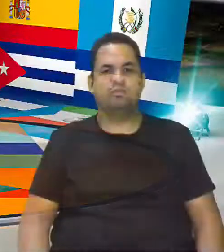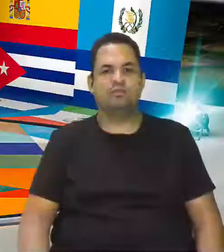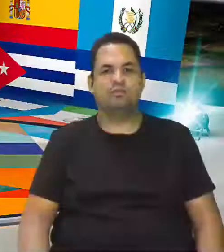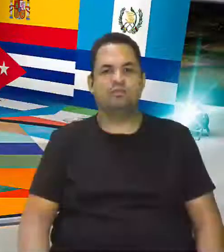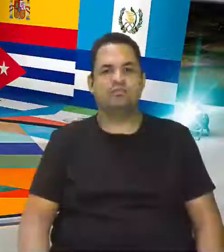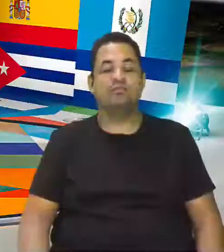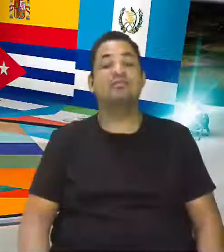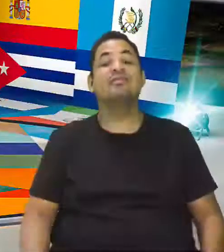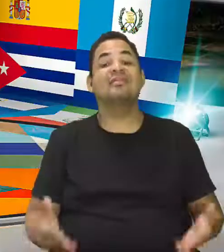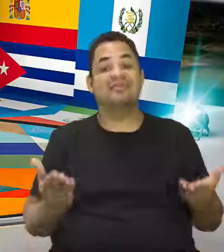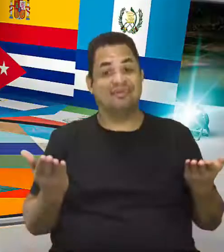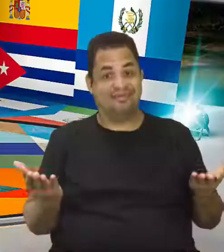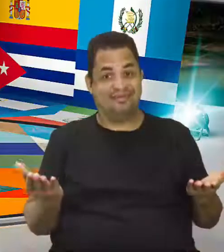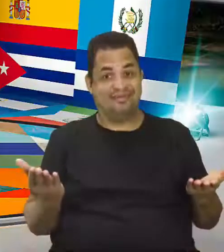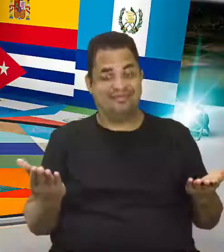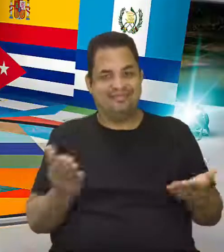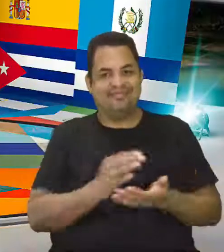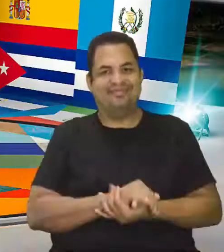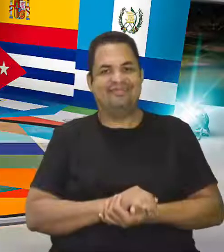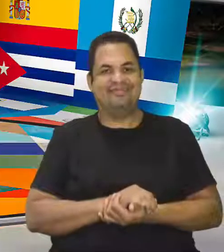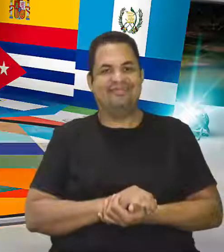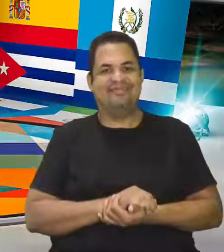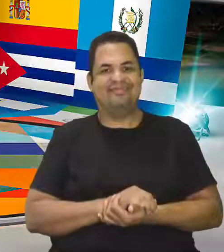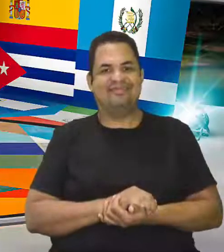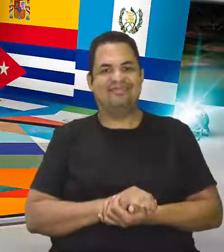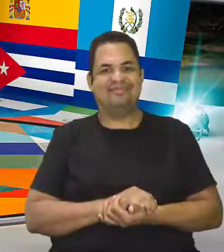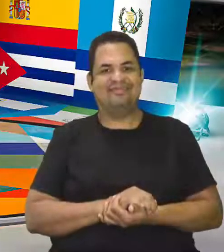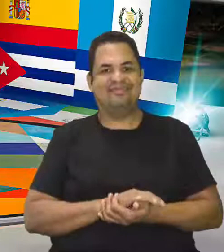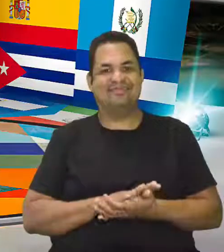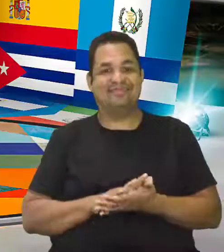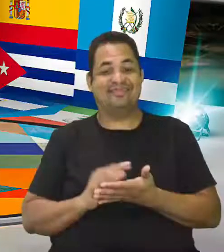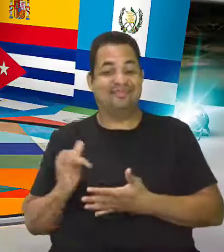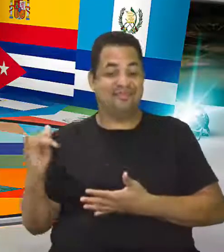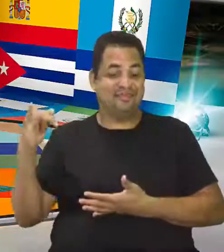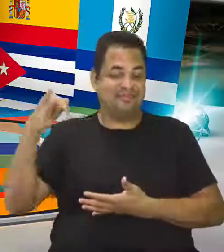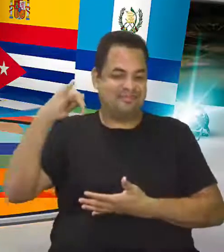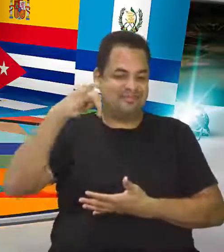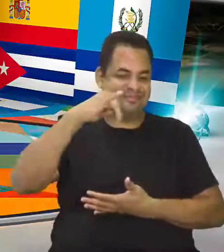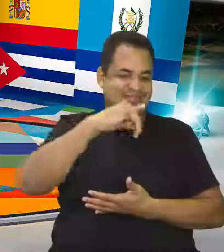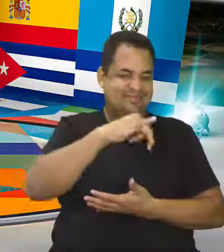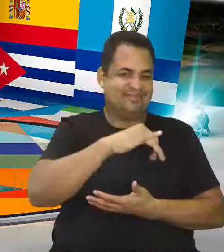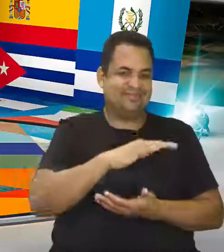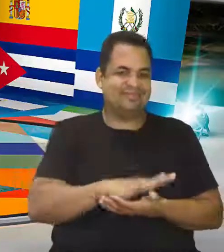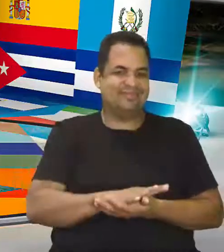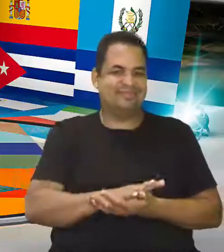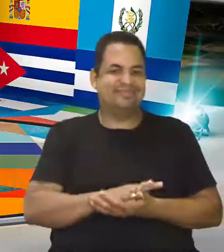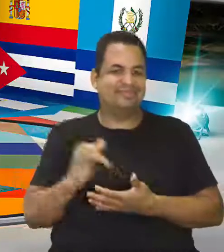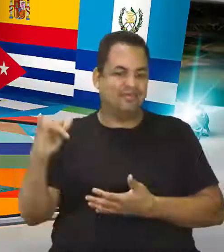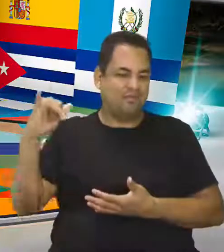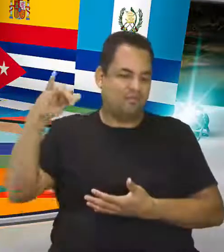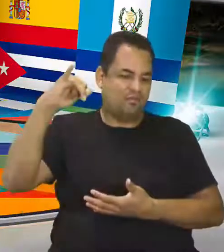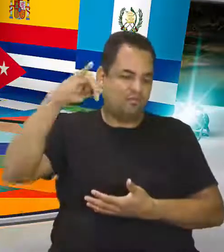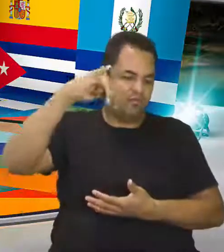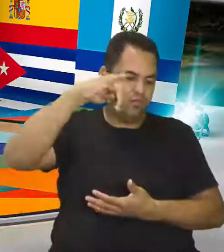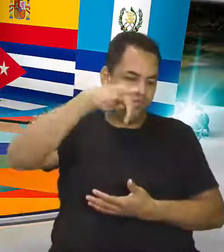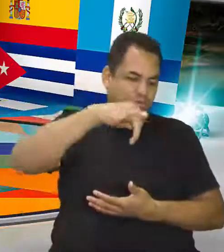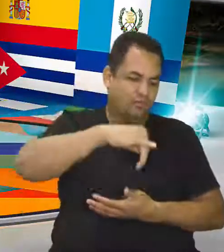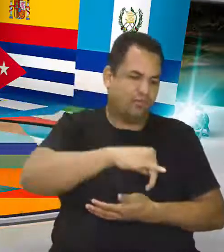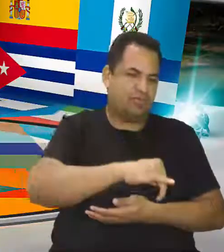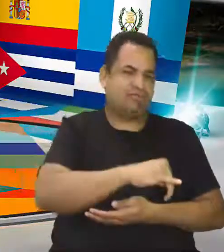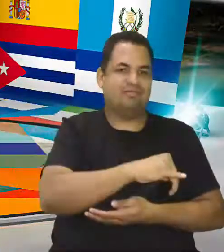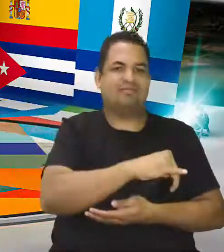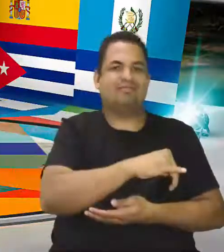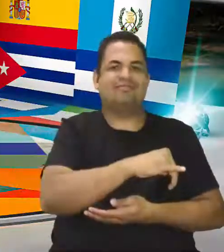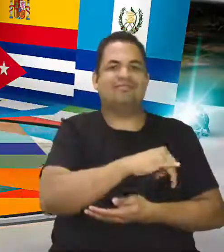E aí, gente? Pousamos na nossa vizinha, nosso aviãozinho voou